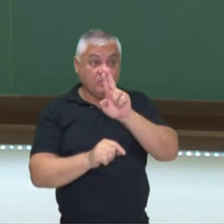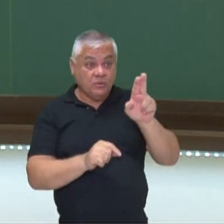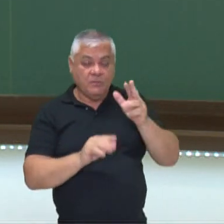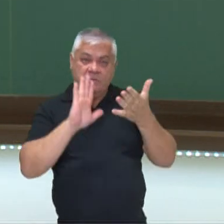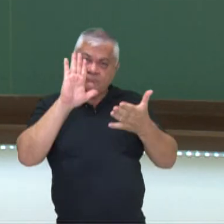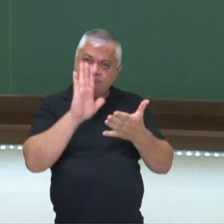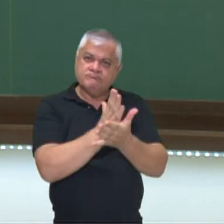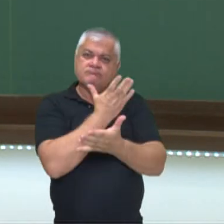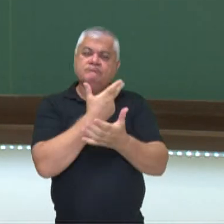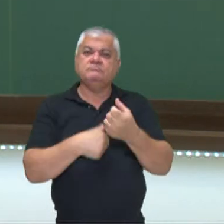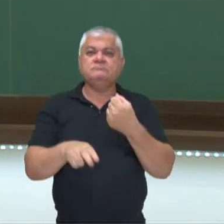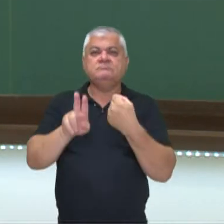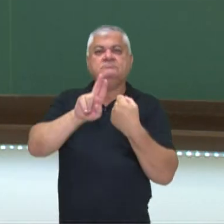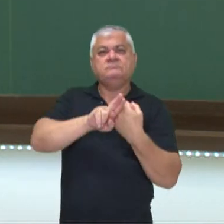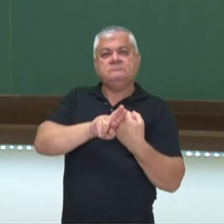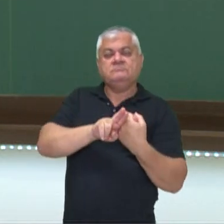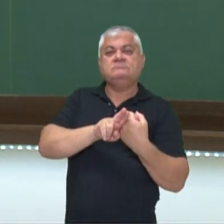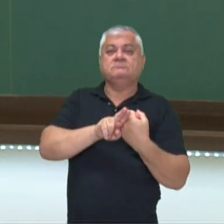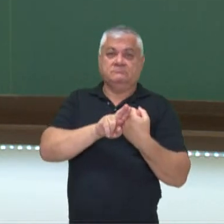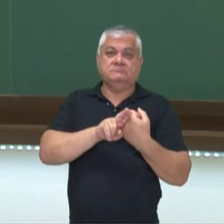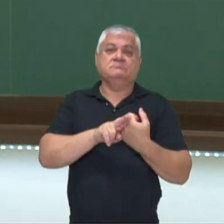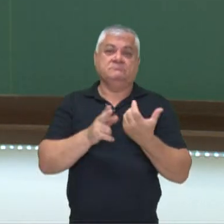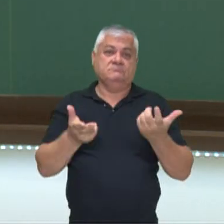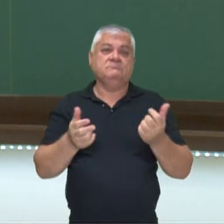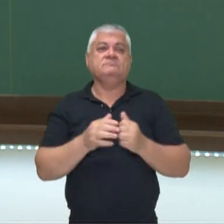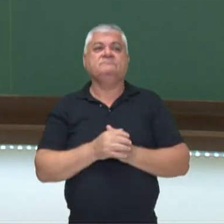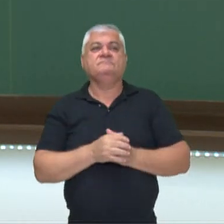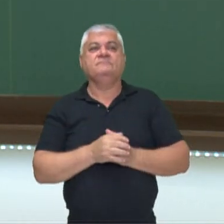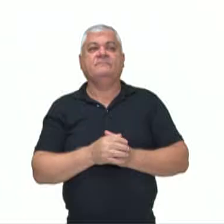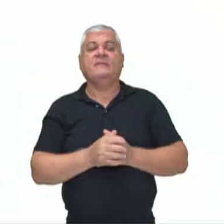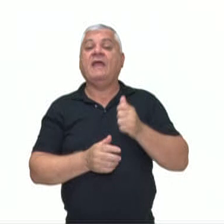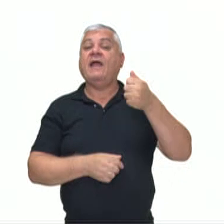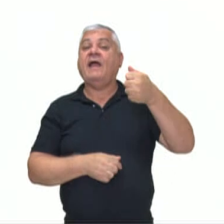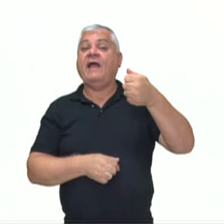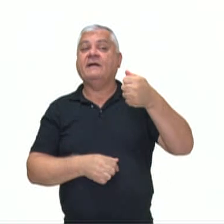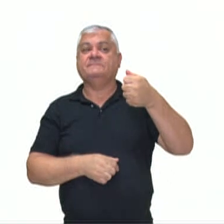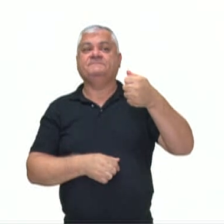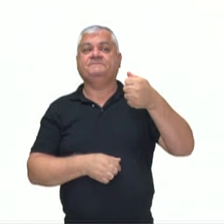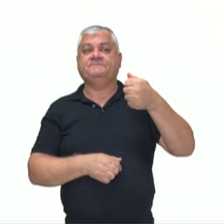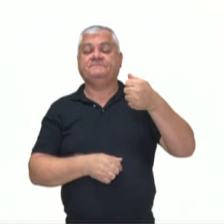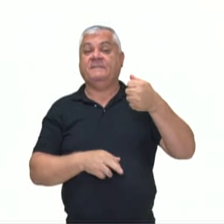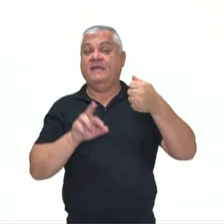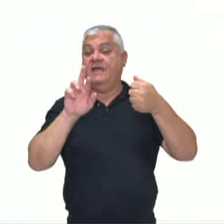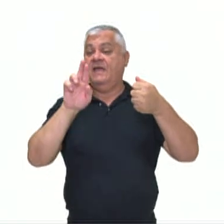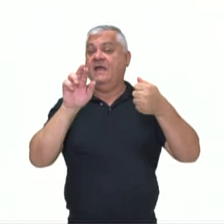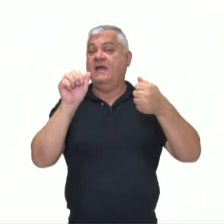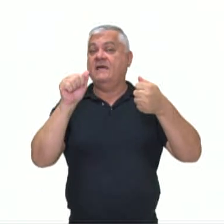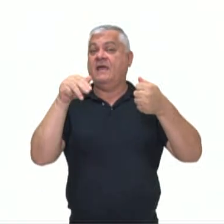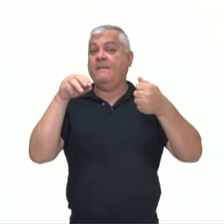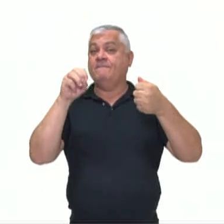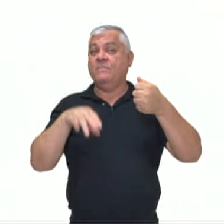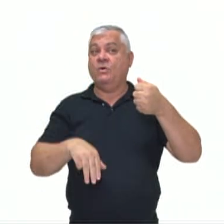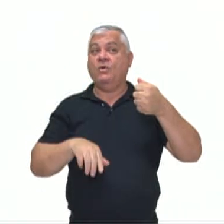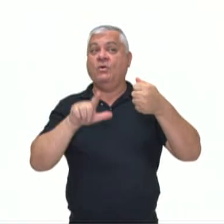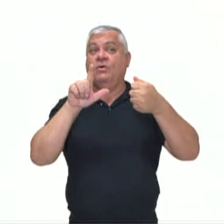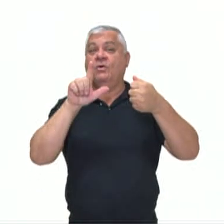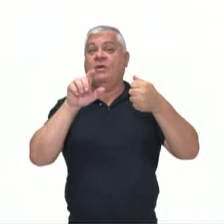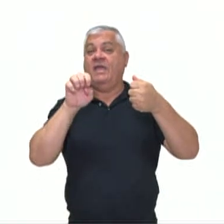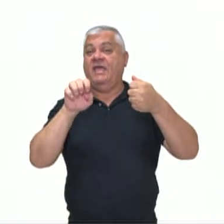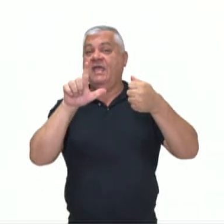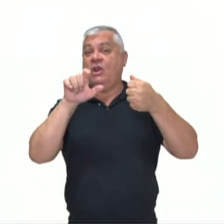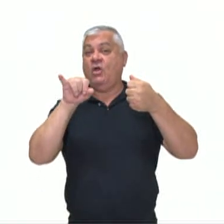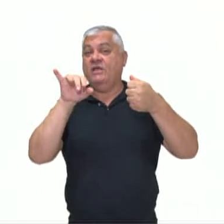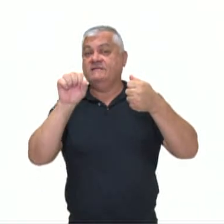aqui destacados pelo pronome pessoal correspondente. Letra A. Ramon e Luisa van a viajar no próximo mês. O sujeito